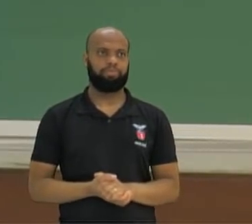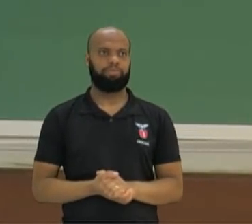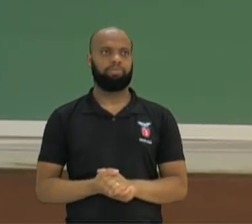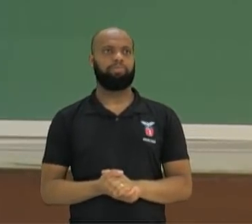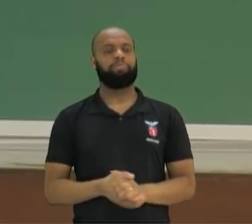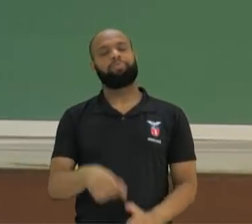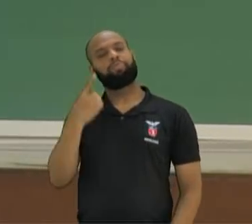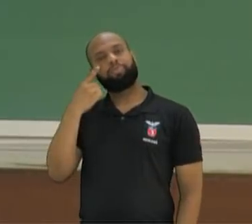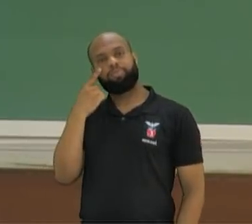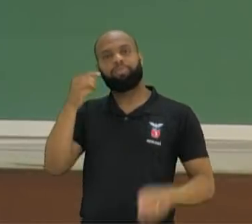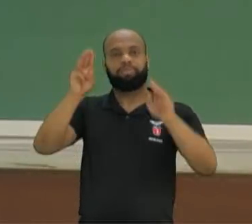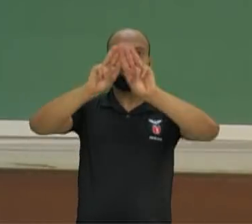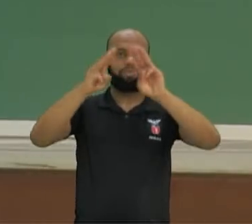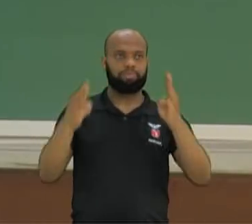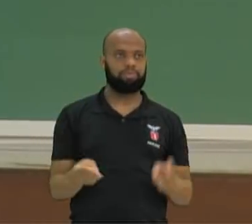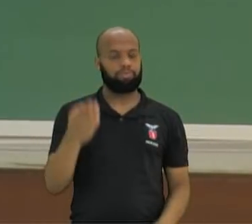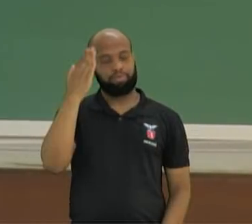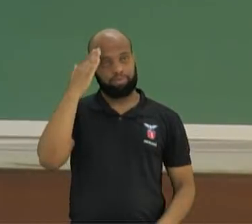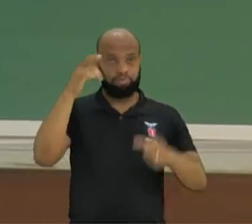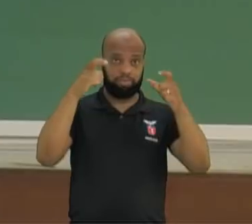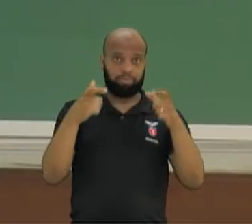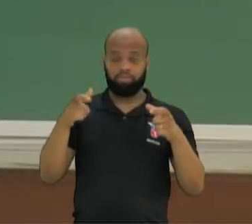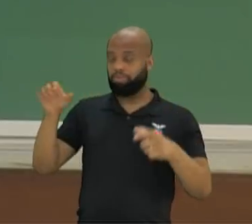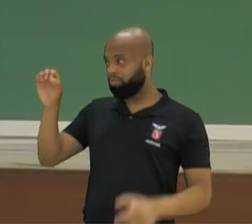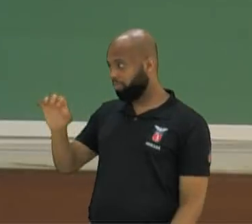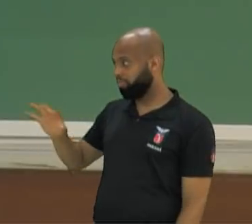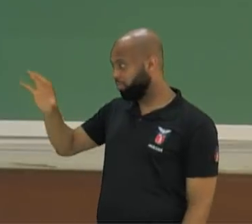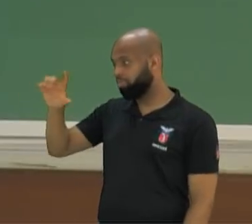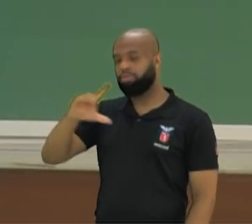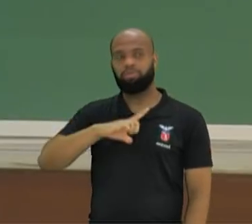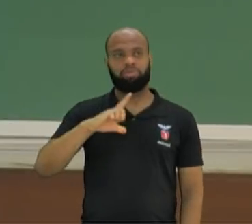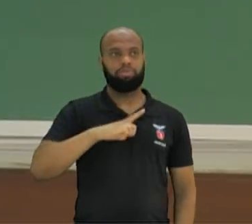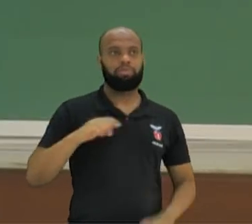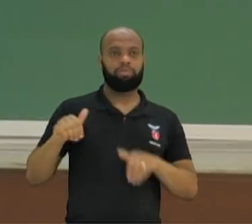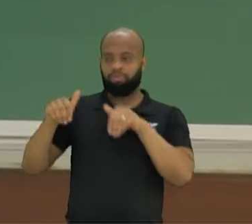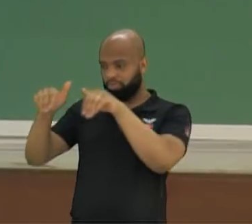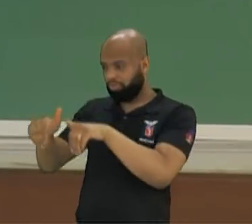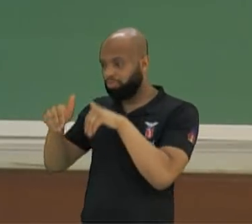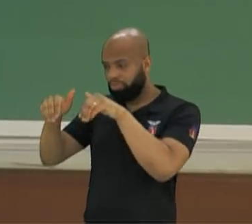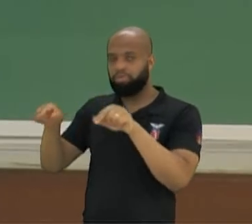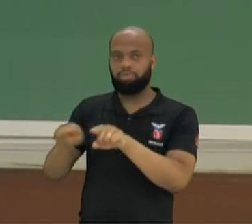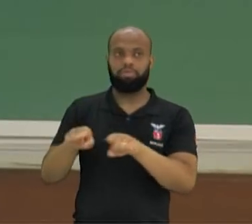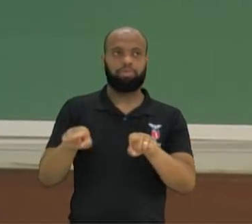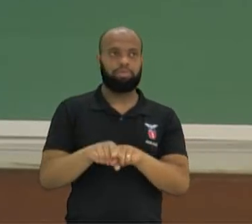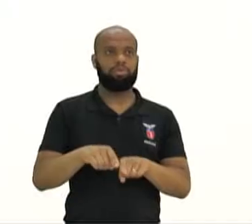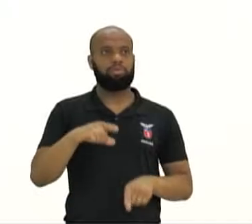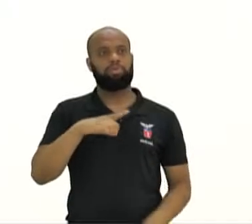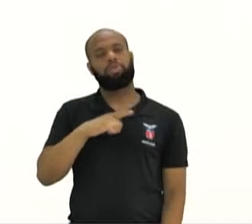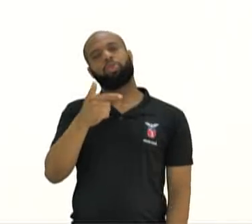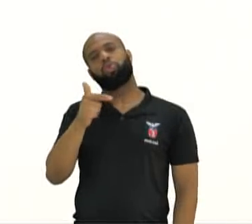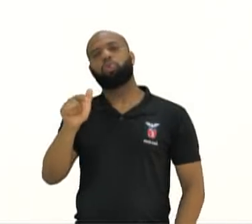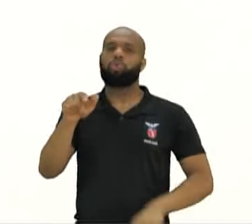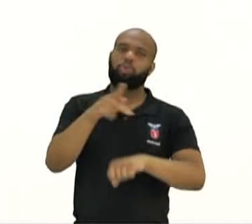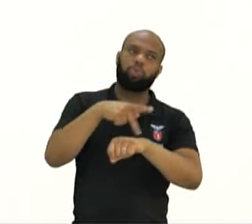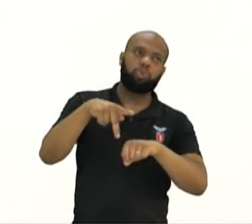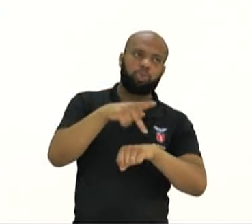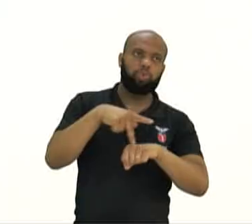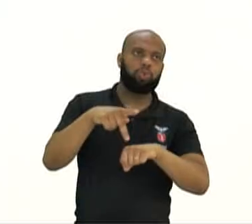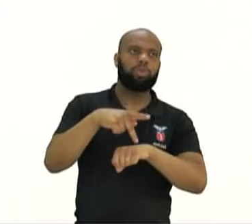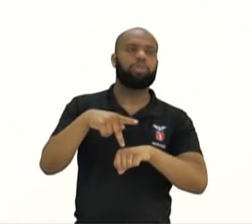Aqui é um mapa, a gente se situar, né? A região da Oceania, aqui, a Austrália, a Melanésia, que é